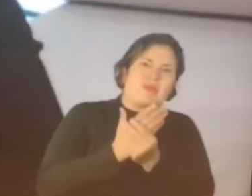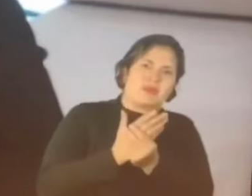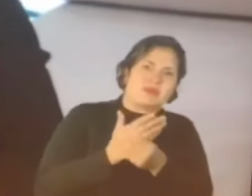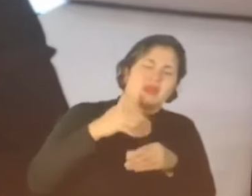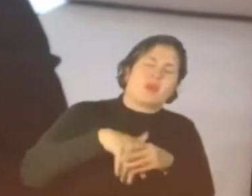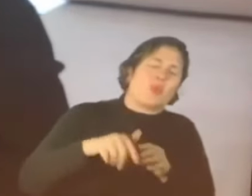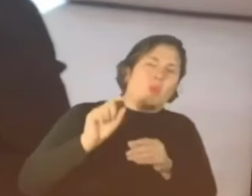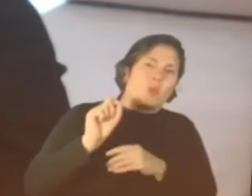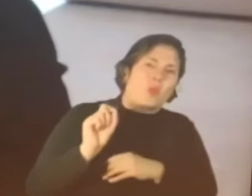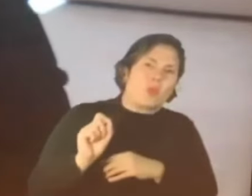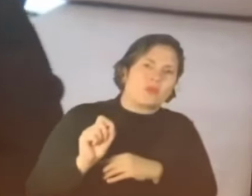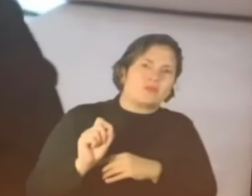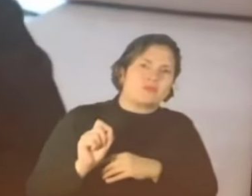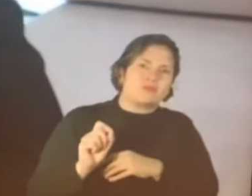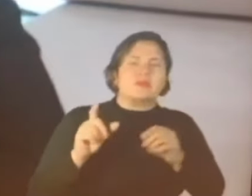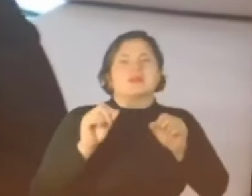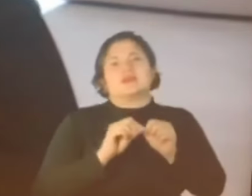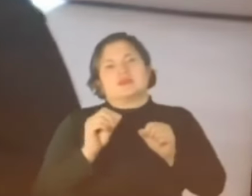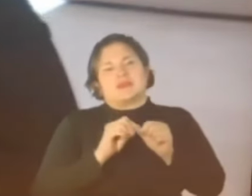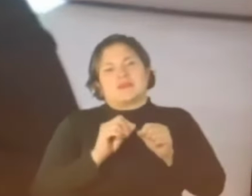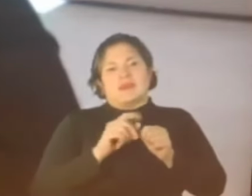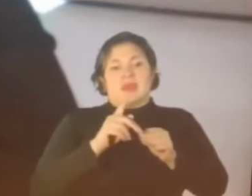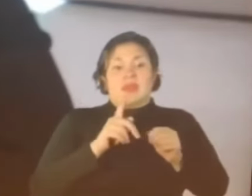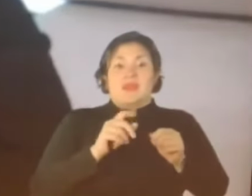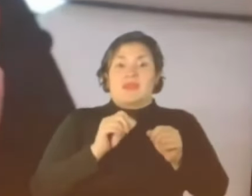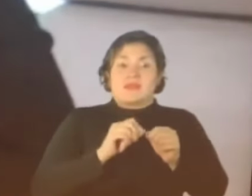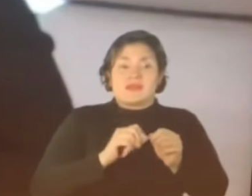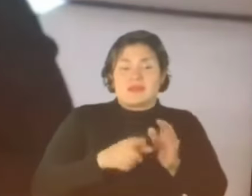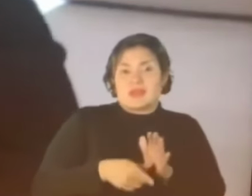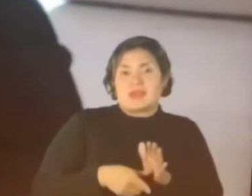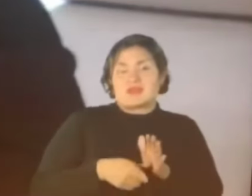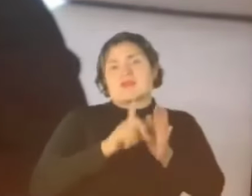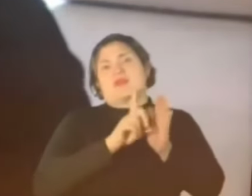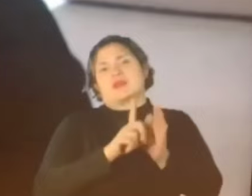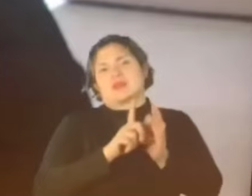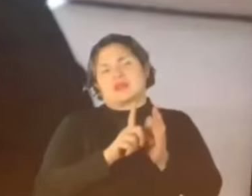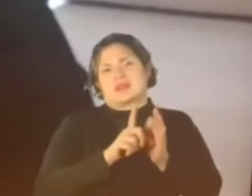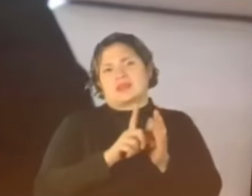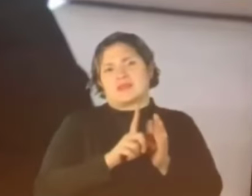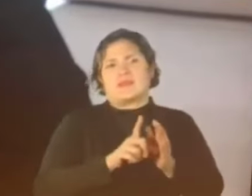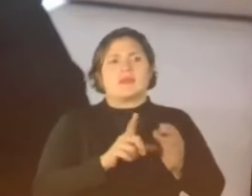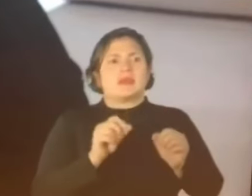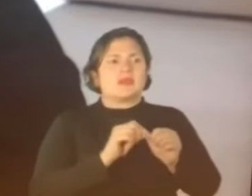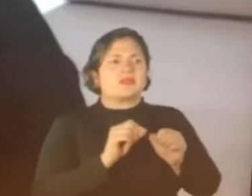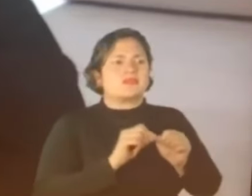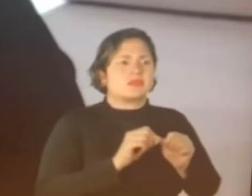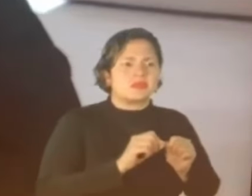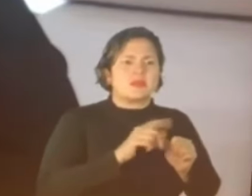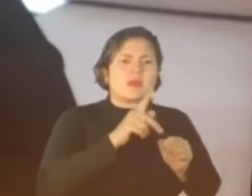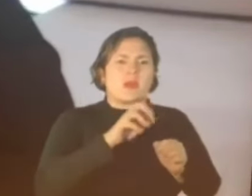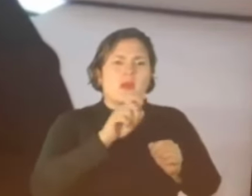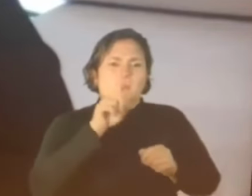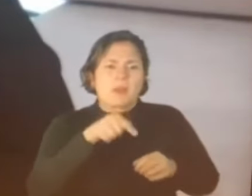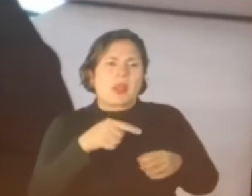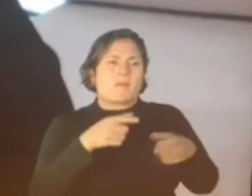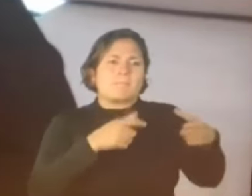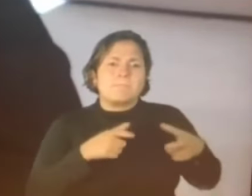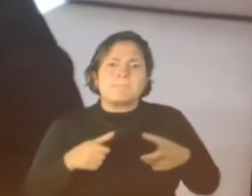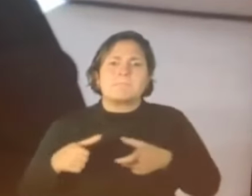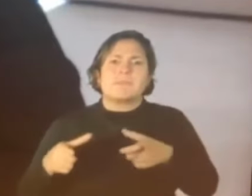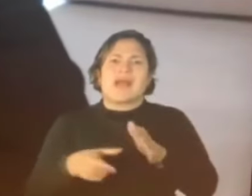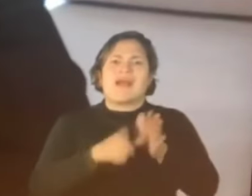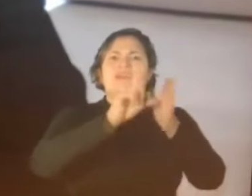A preclusão. O direito eleitoral, ele era formado justamente por momentos preclusivos bem demarcados,